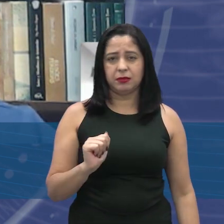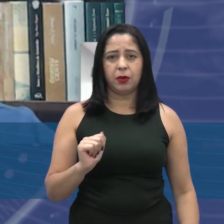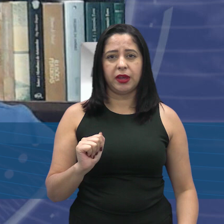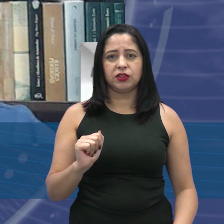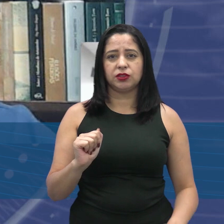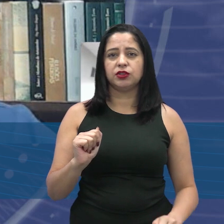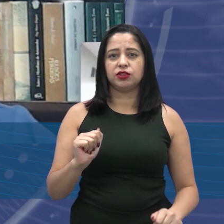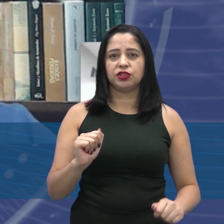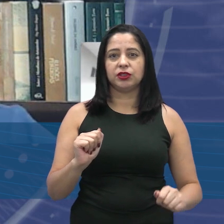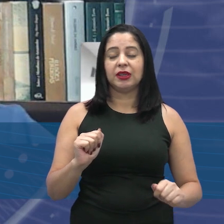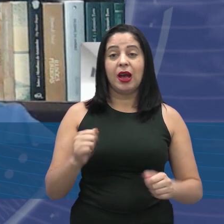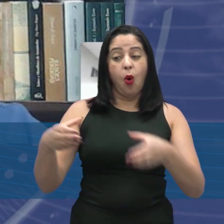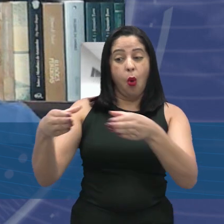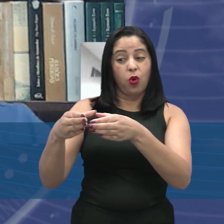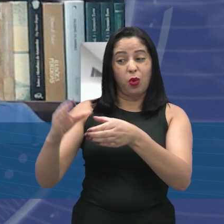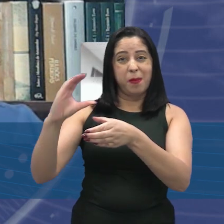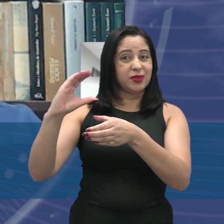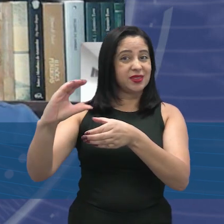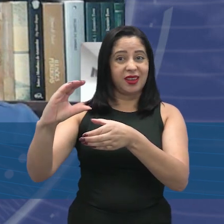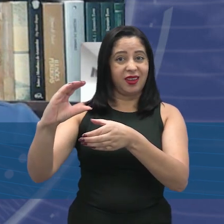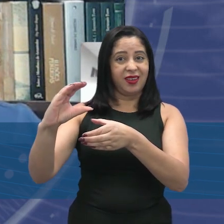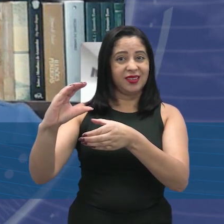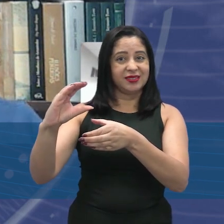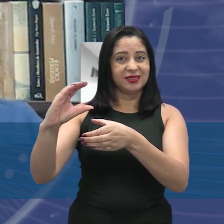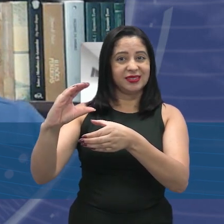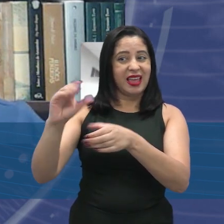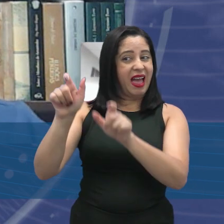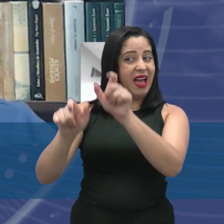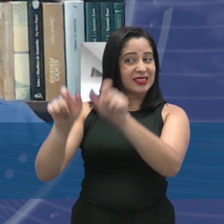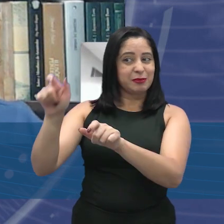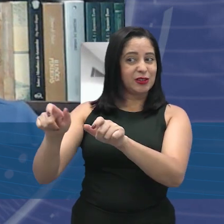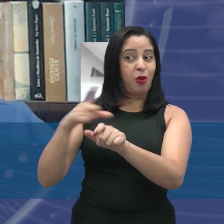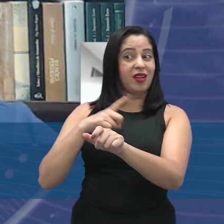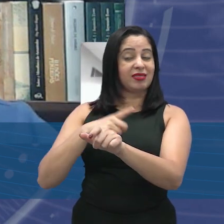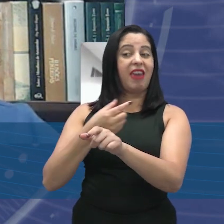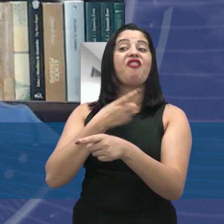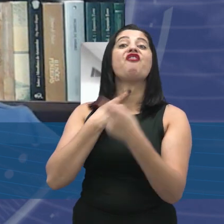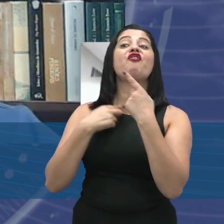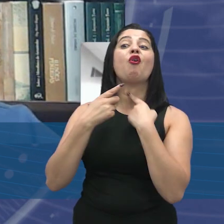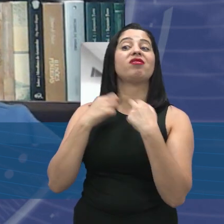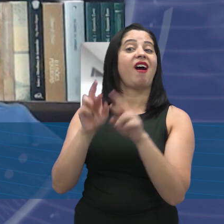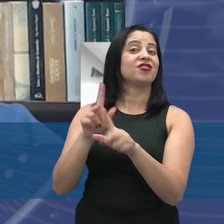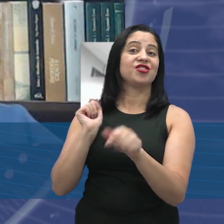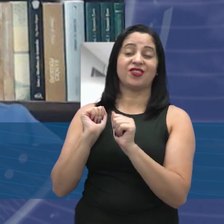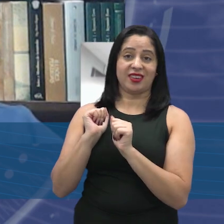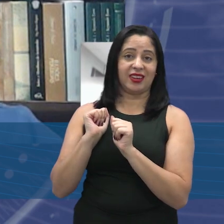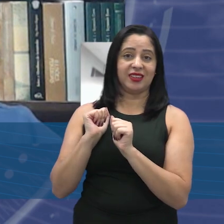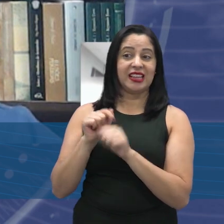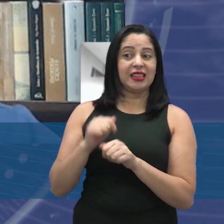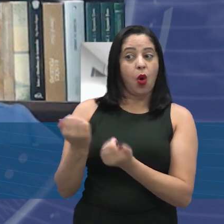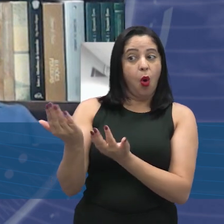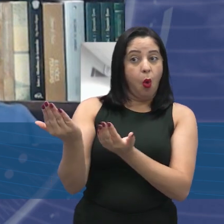que é a classe média baixa, você não consegue perceber essas perspectivas, entendeu? Então, essa juventude hoje da